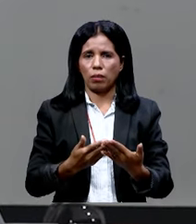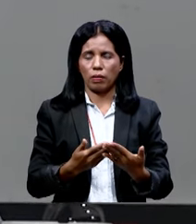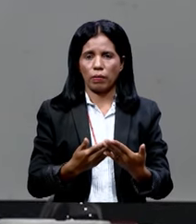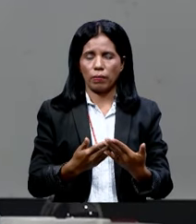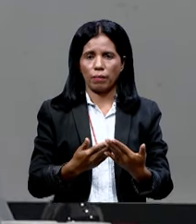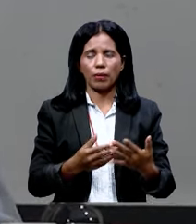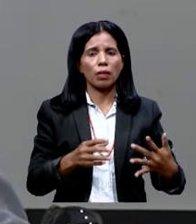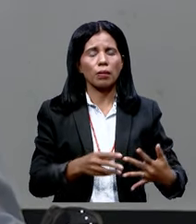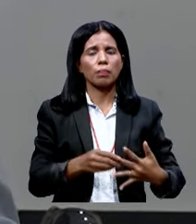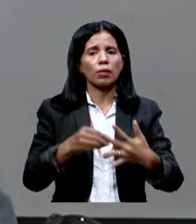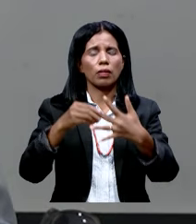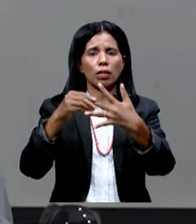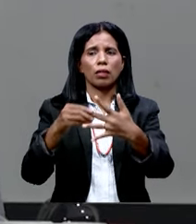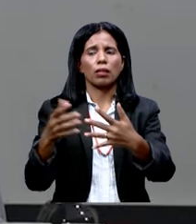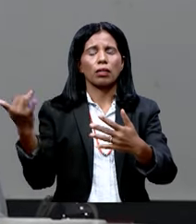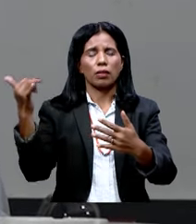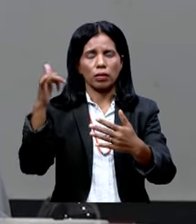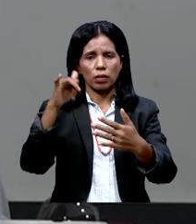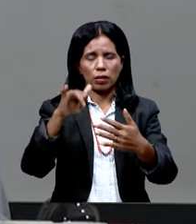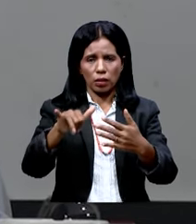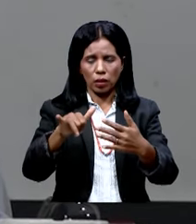No livro de recursos humanos.